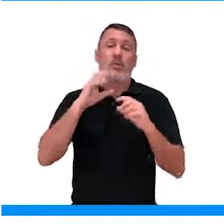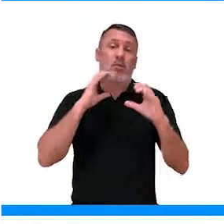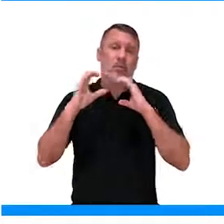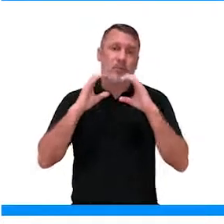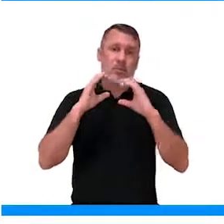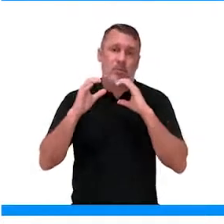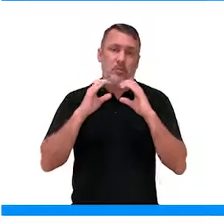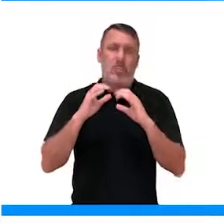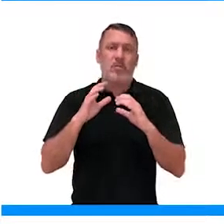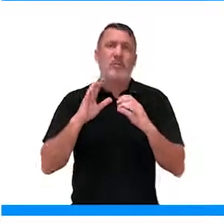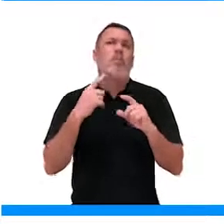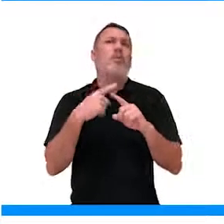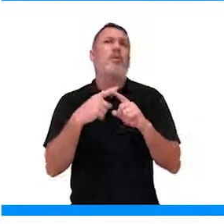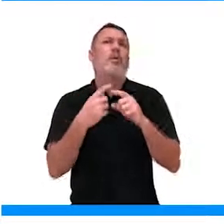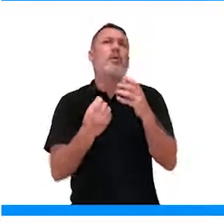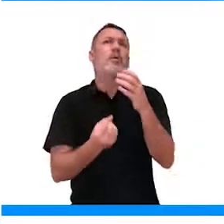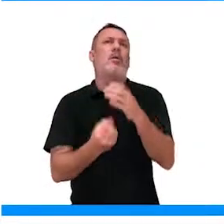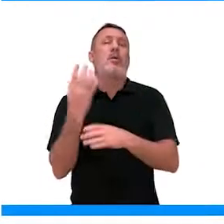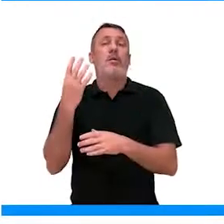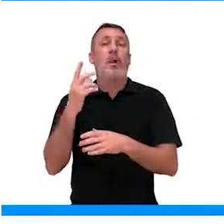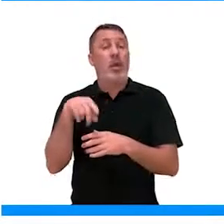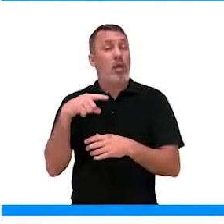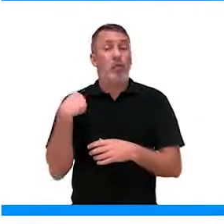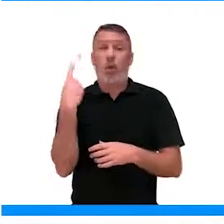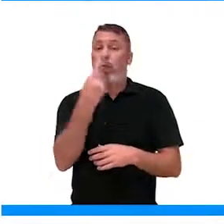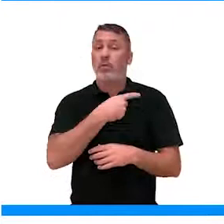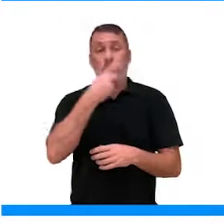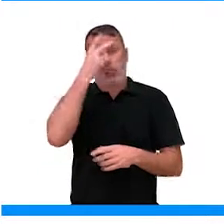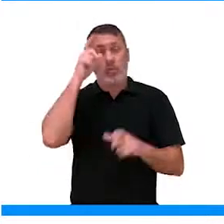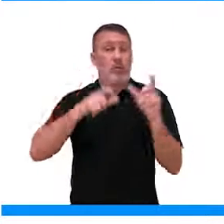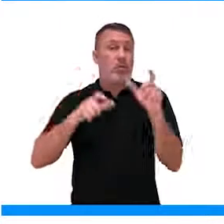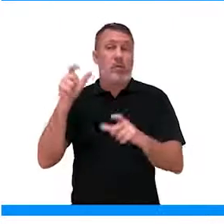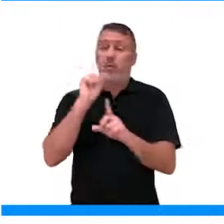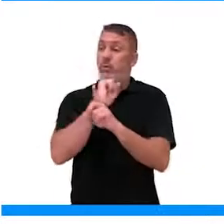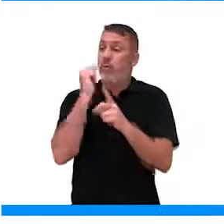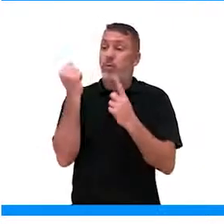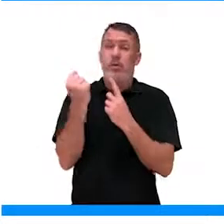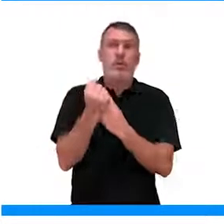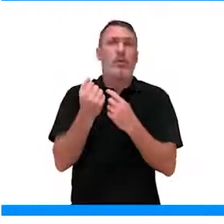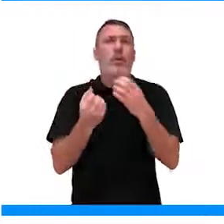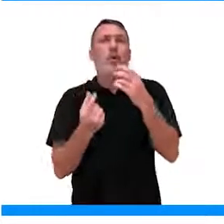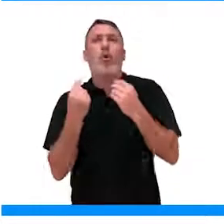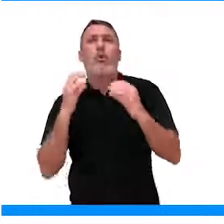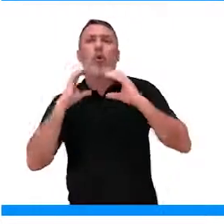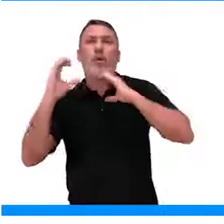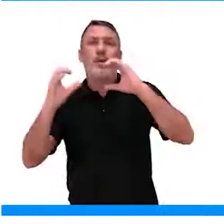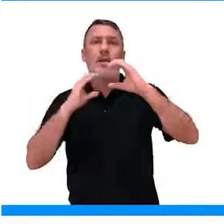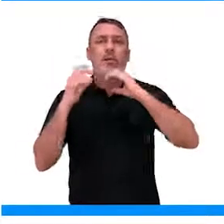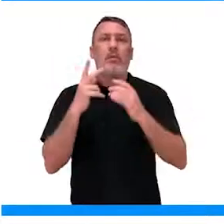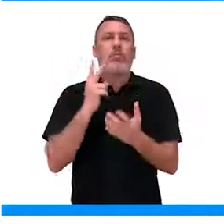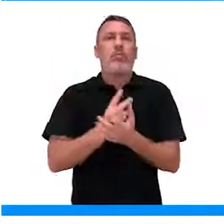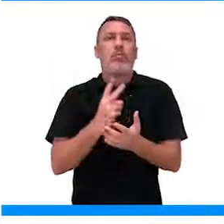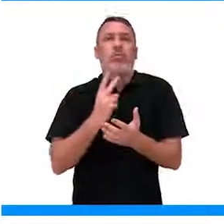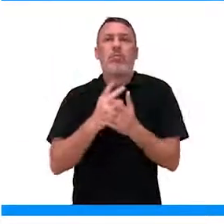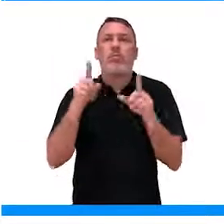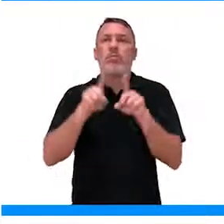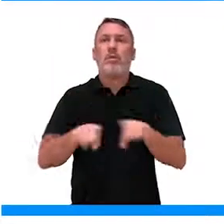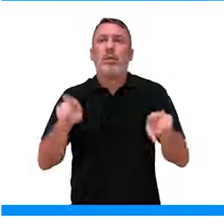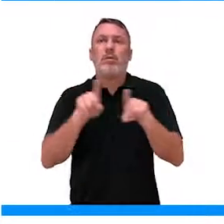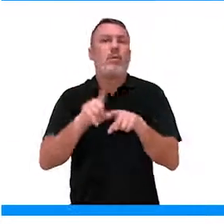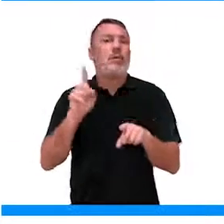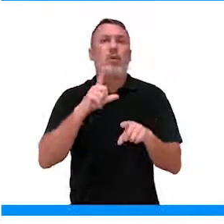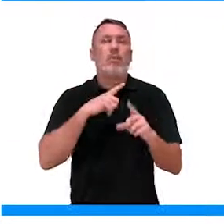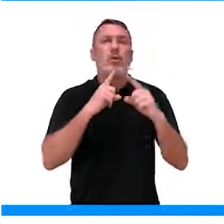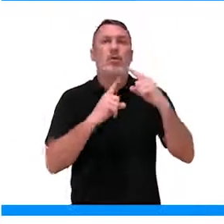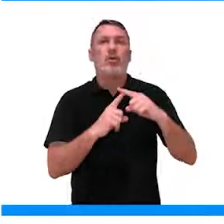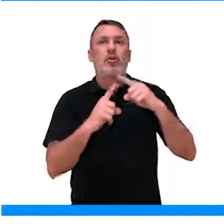sociais. Então, quem é que faz nascer os gêneros textuais? Somos nós, né? É a sociedade que precisa se comunicar. E